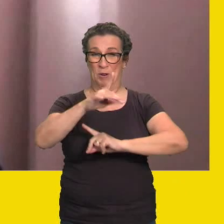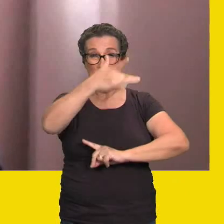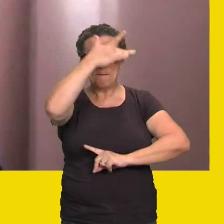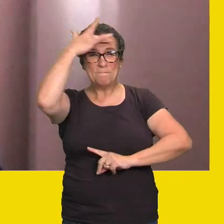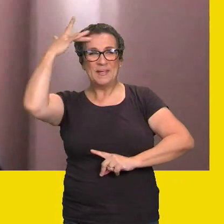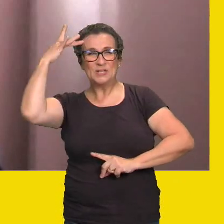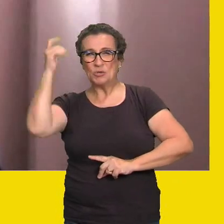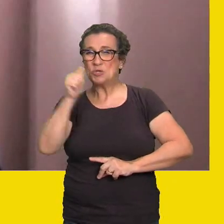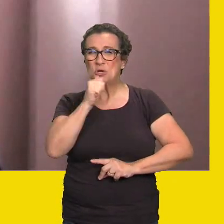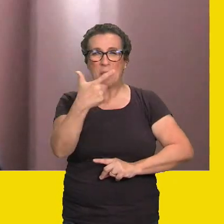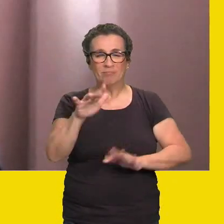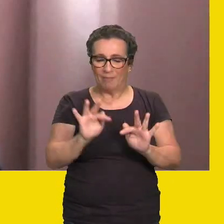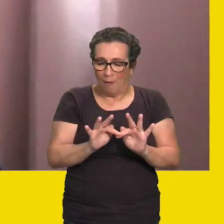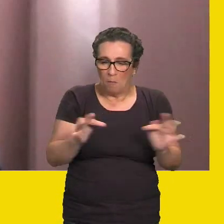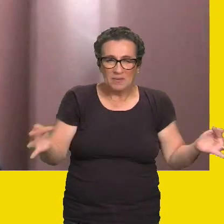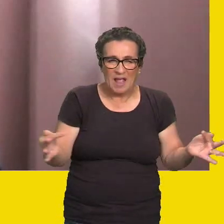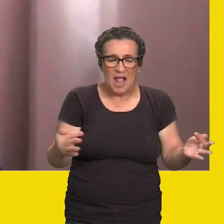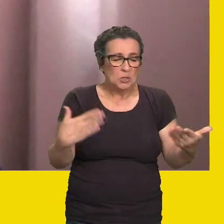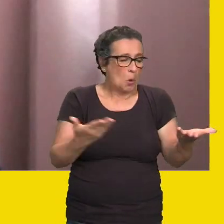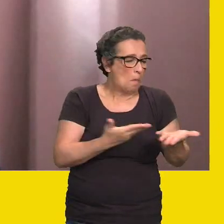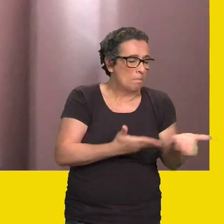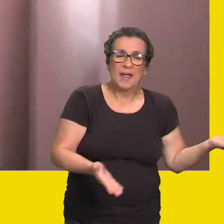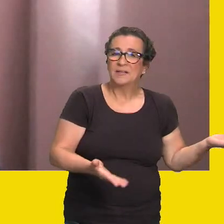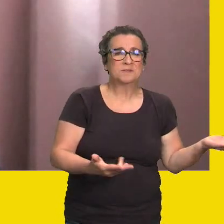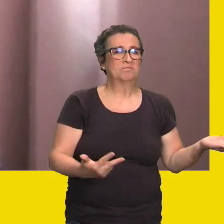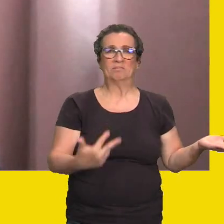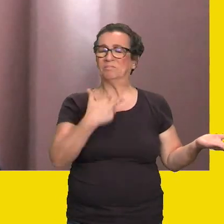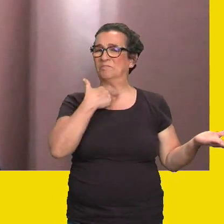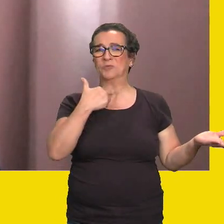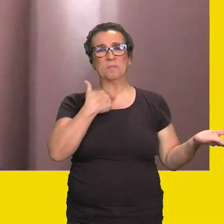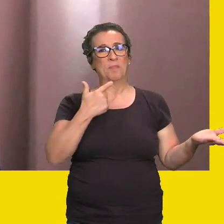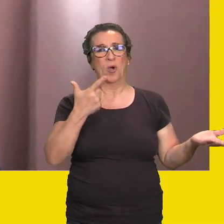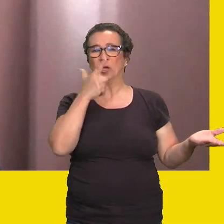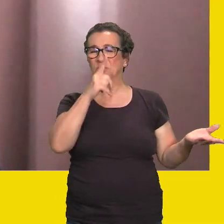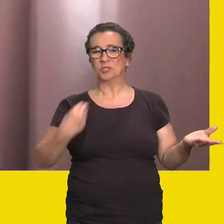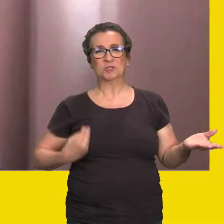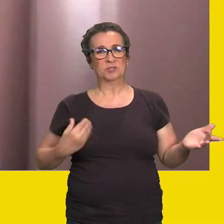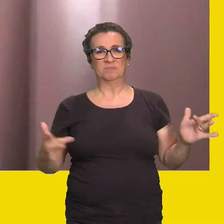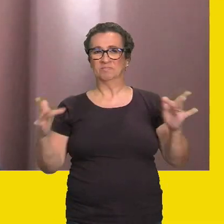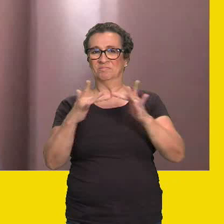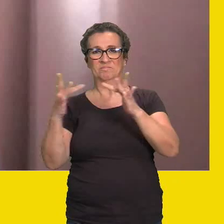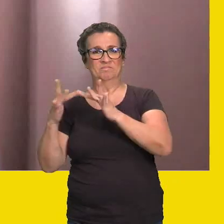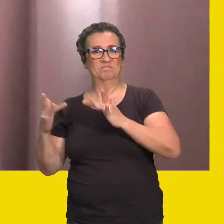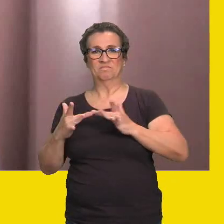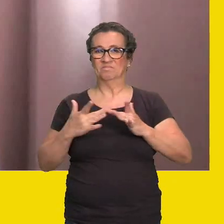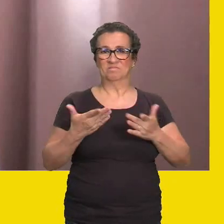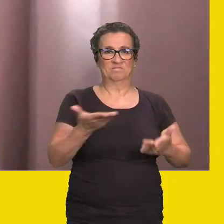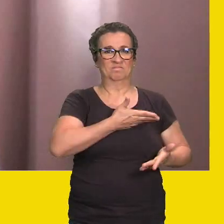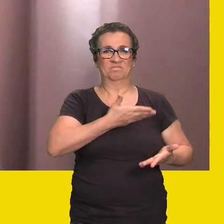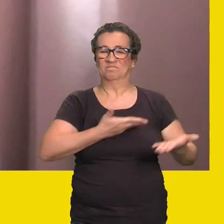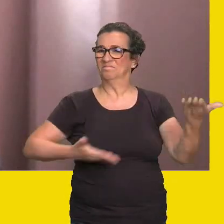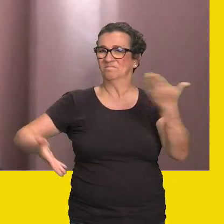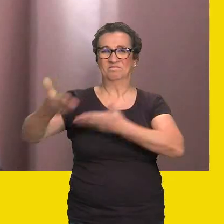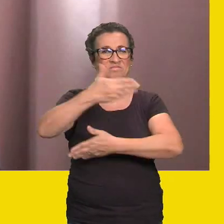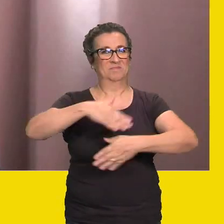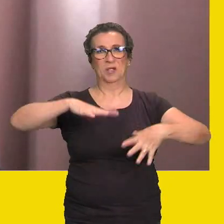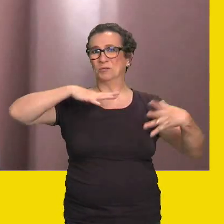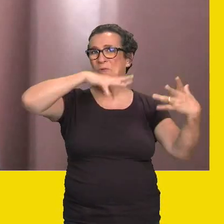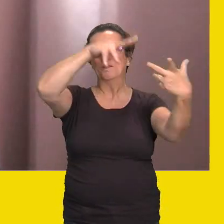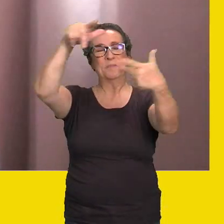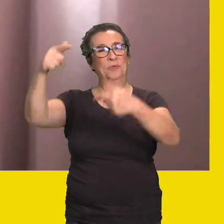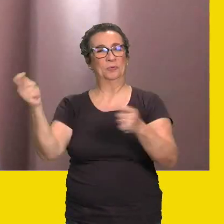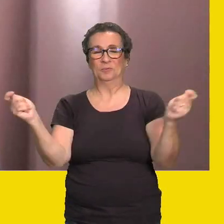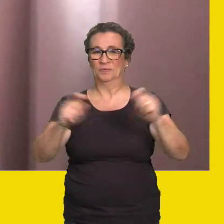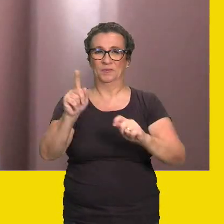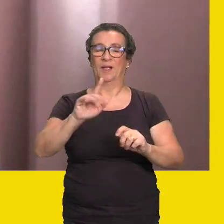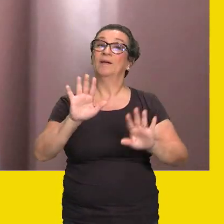não têm humildade ou a perdem não podem aproximar-se do povo, não podem ser seus companheiros de pronúncia do mundo. Então, eu procuro